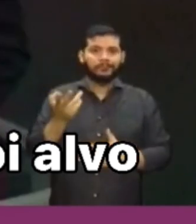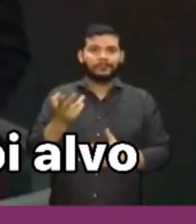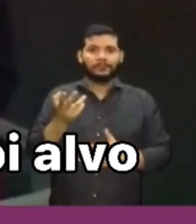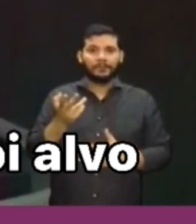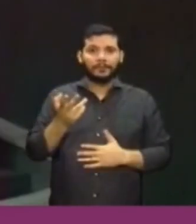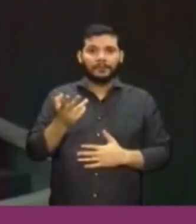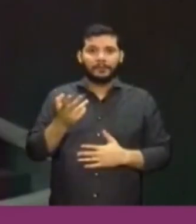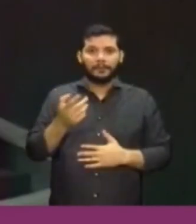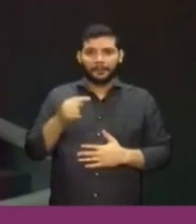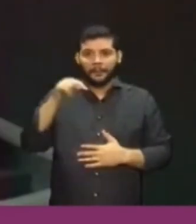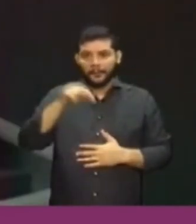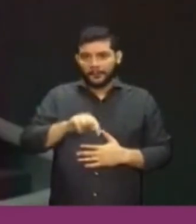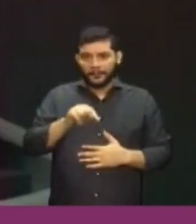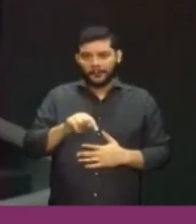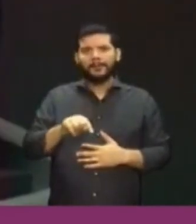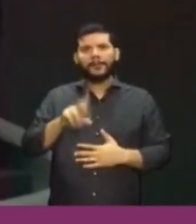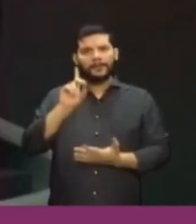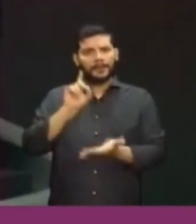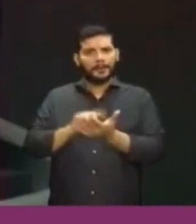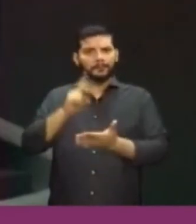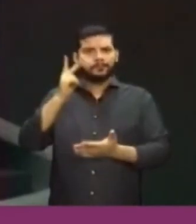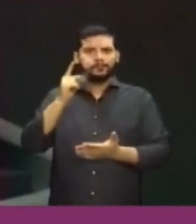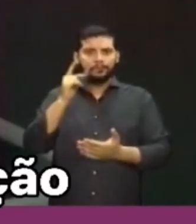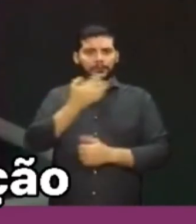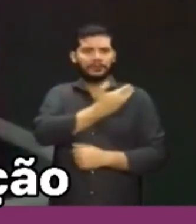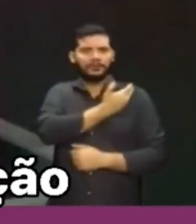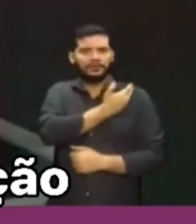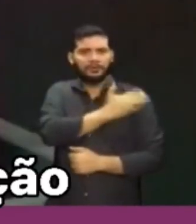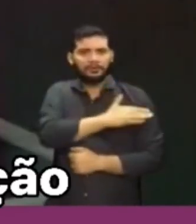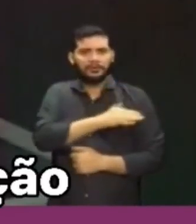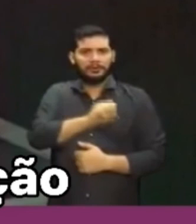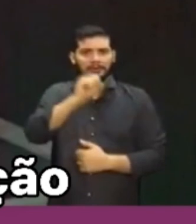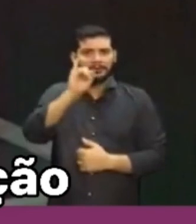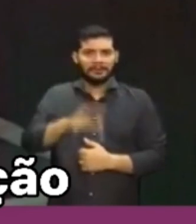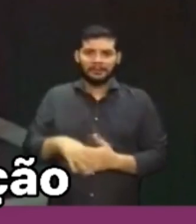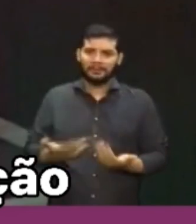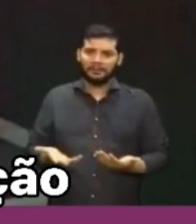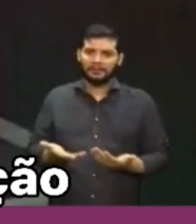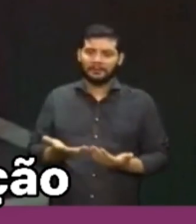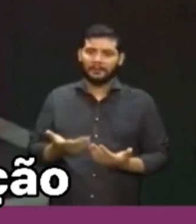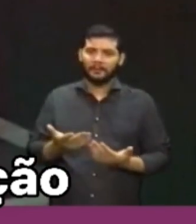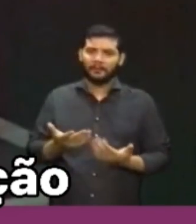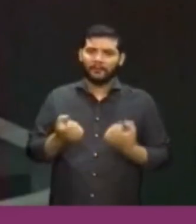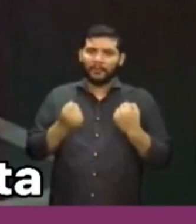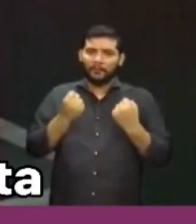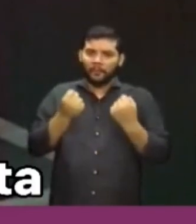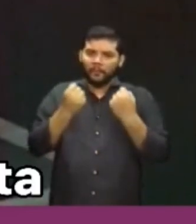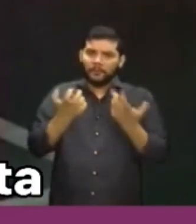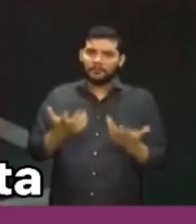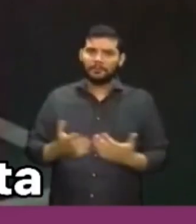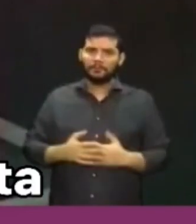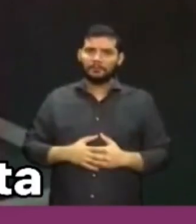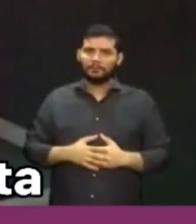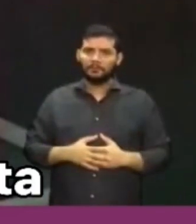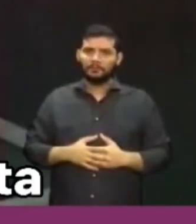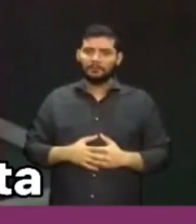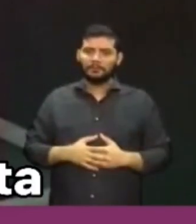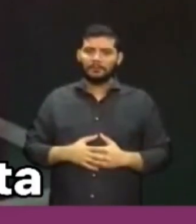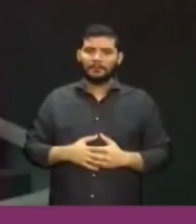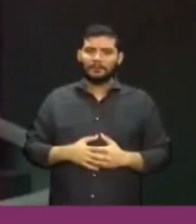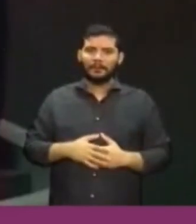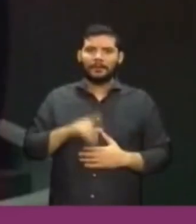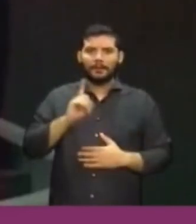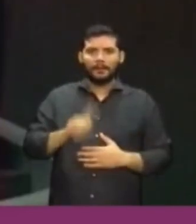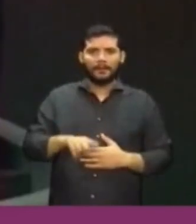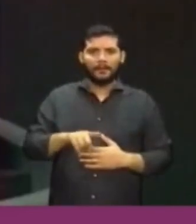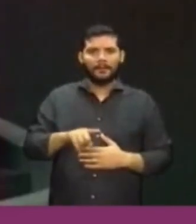uma profunda discriminação. Uma profunda discriminação. Uma discriminação